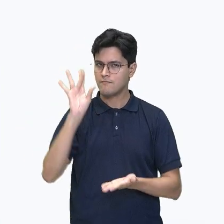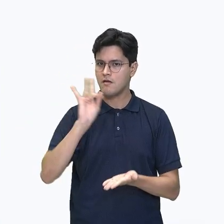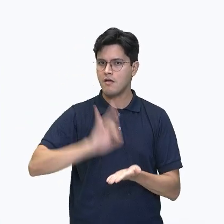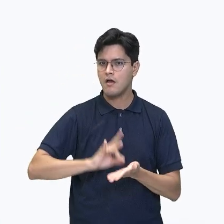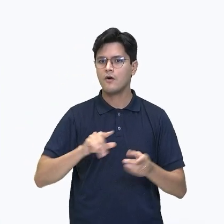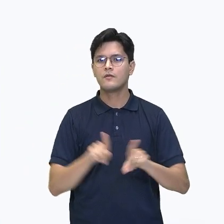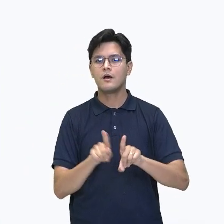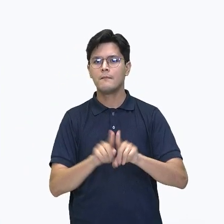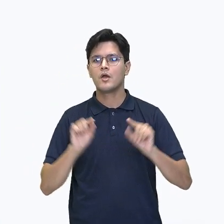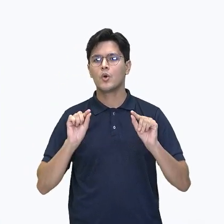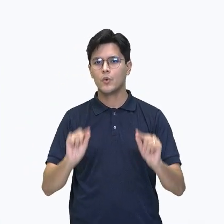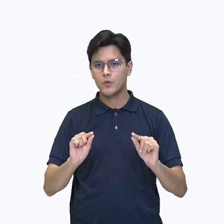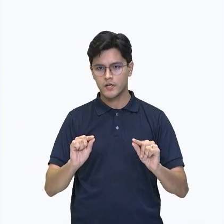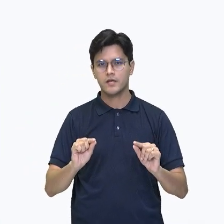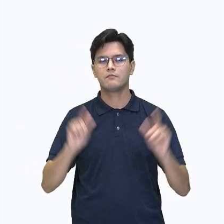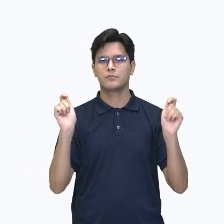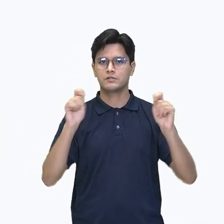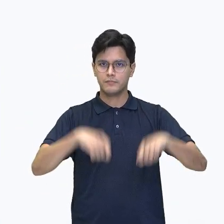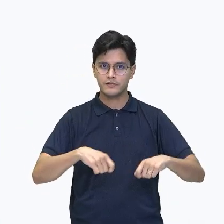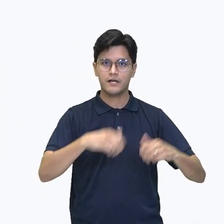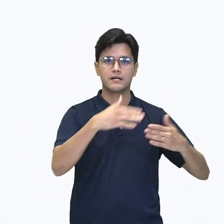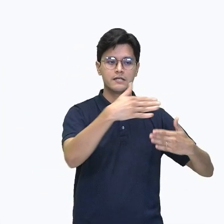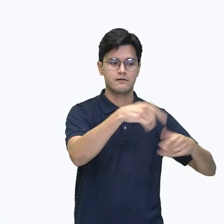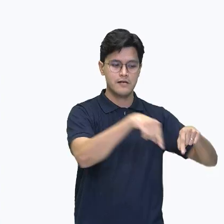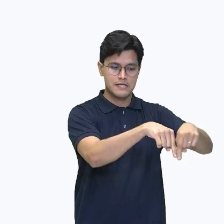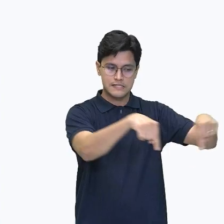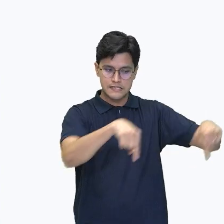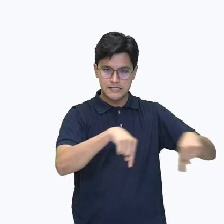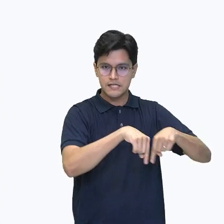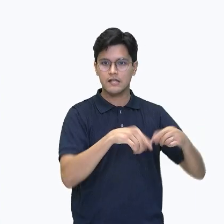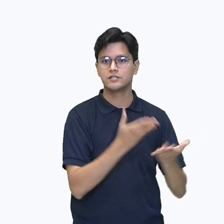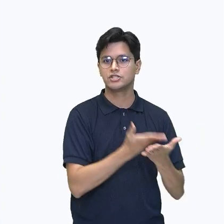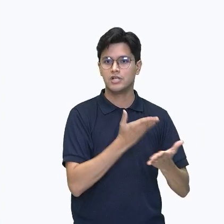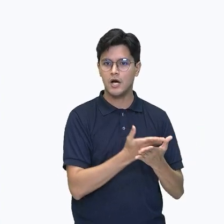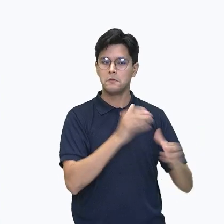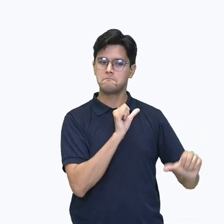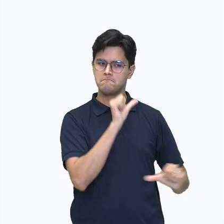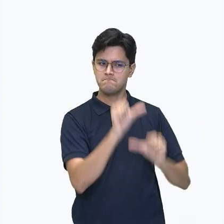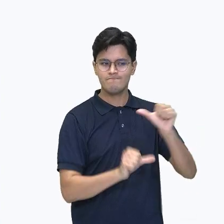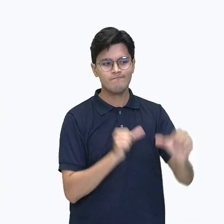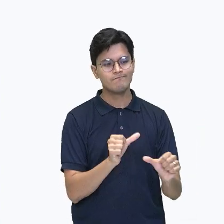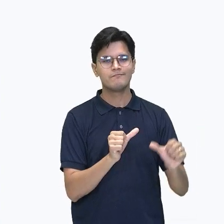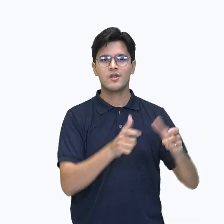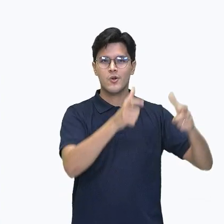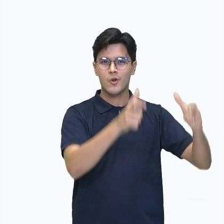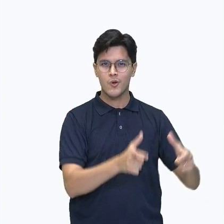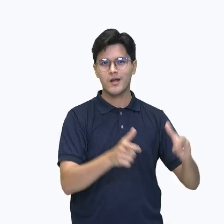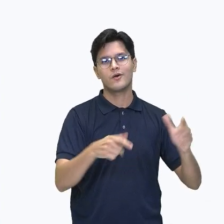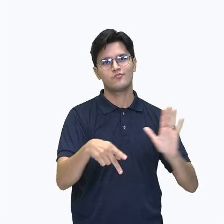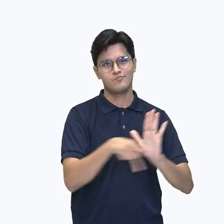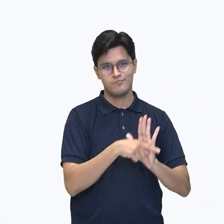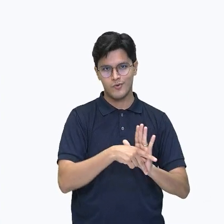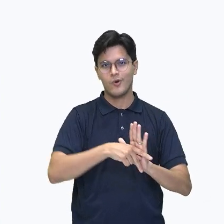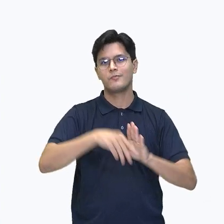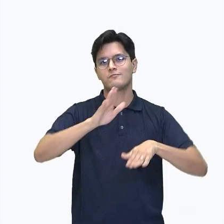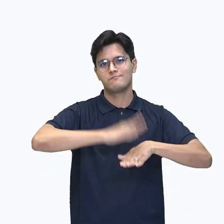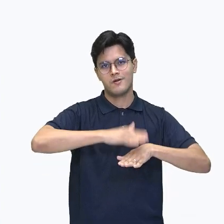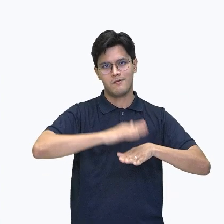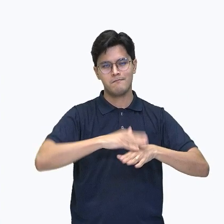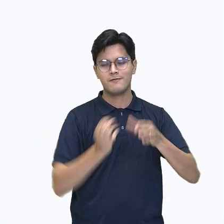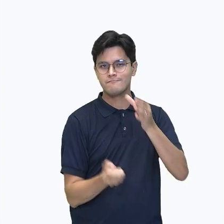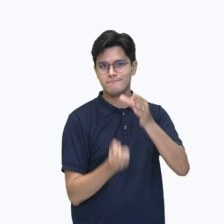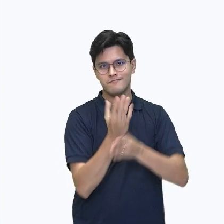criação. Aí também fortalece o papel do professor como mediador, né? O seu papel aí, professor, né? Como a gente já falou também